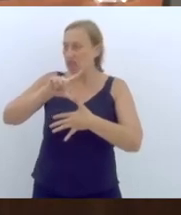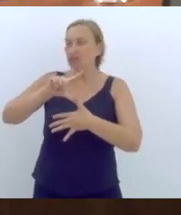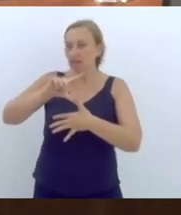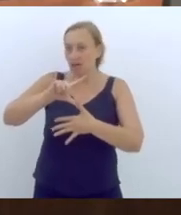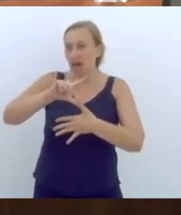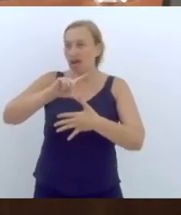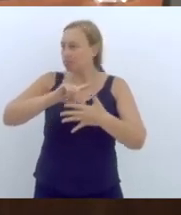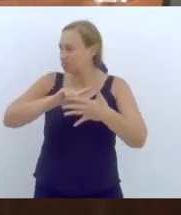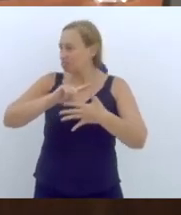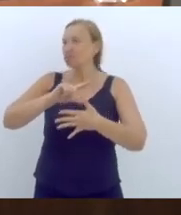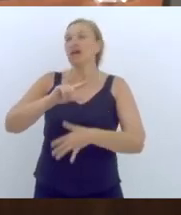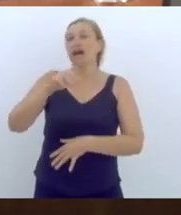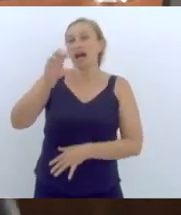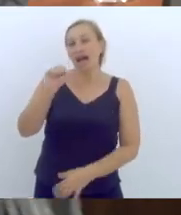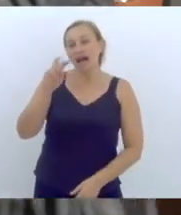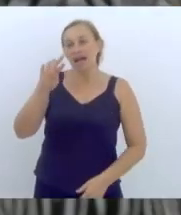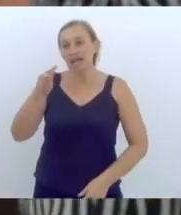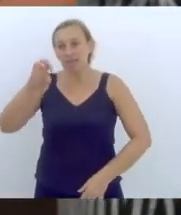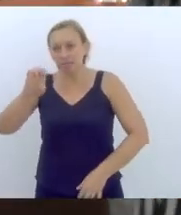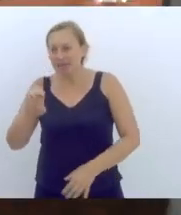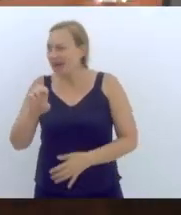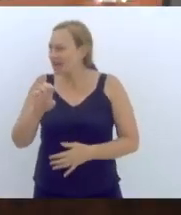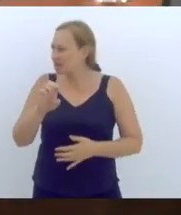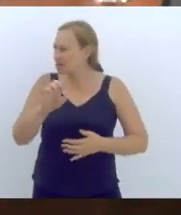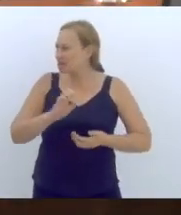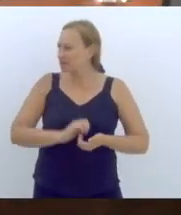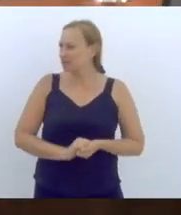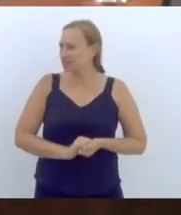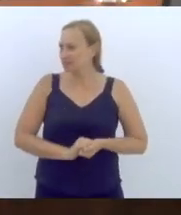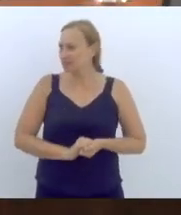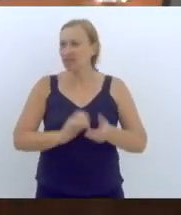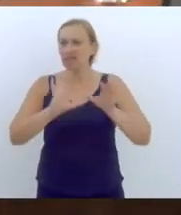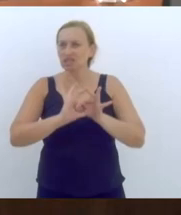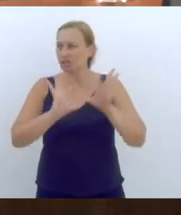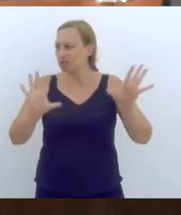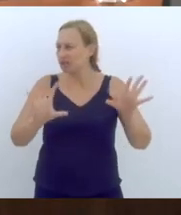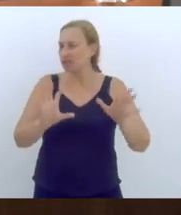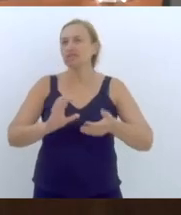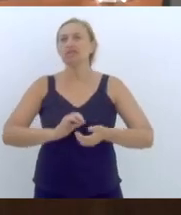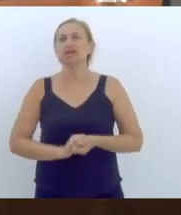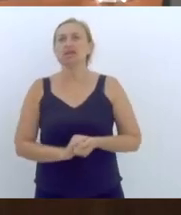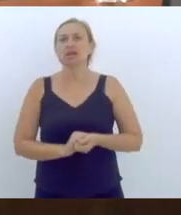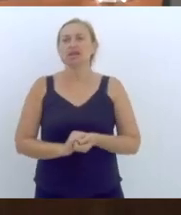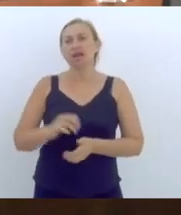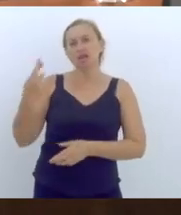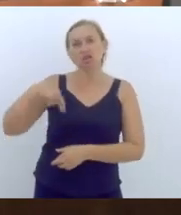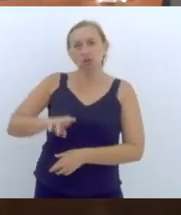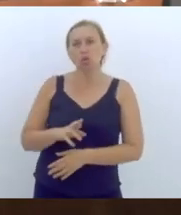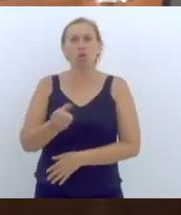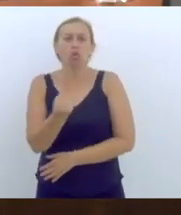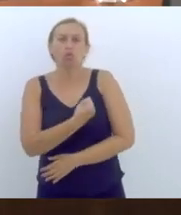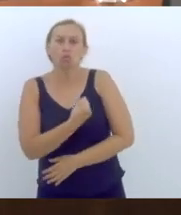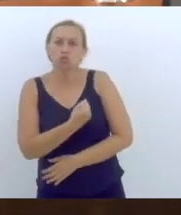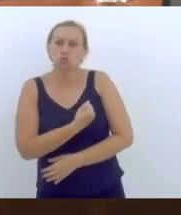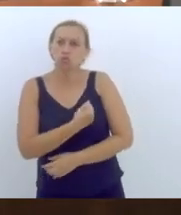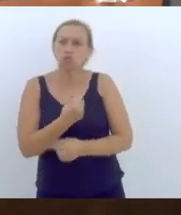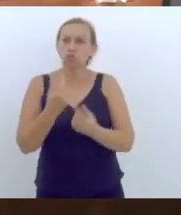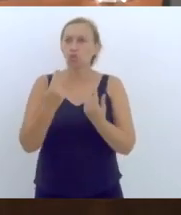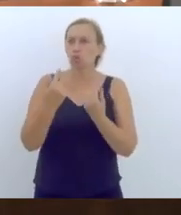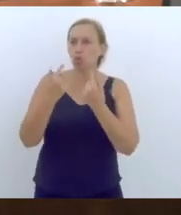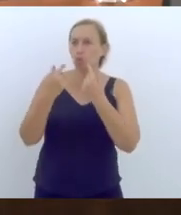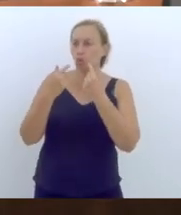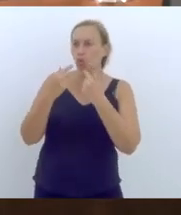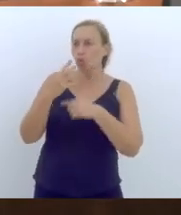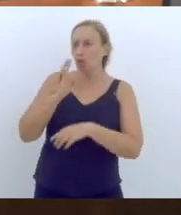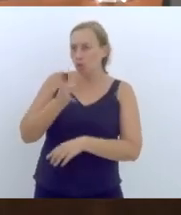Populações Marginalizadas e pelo Observatório das Liberdades Religiosas, o número de denúncias de intolerância